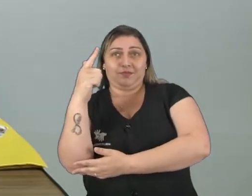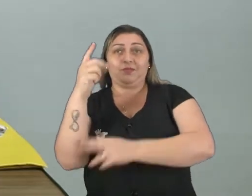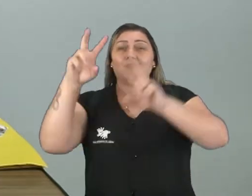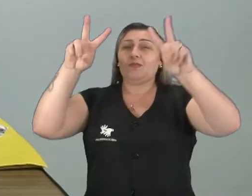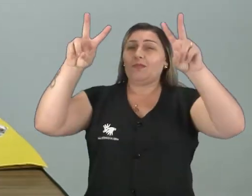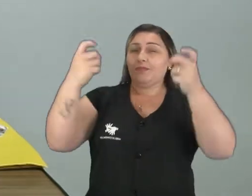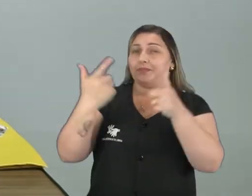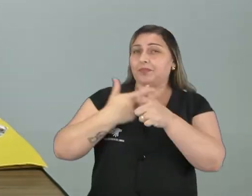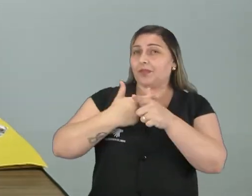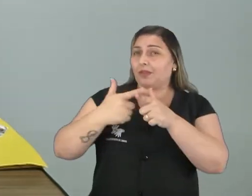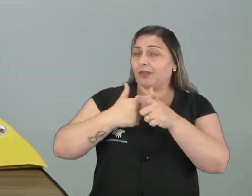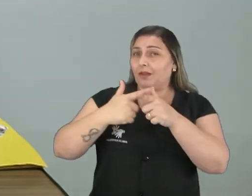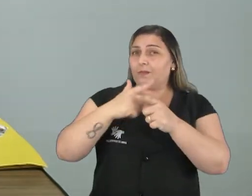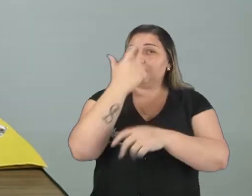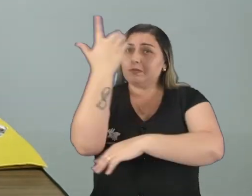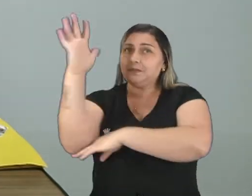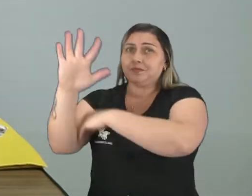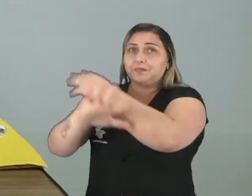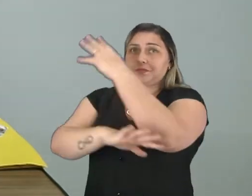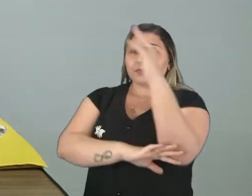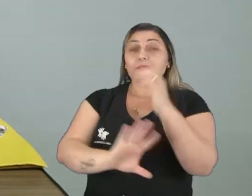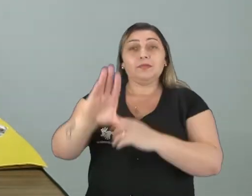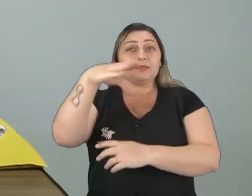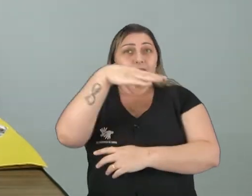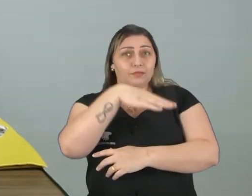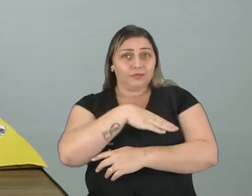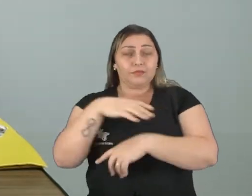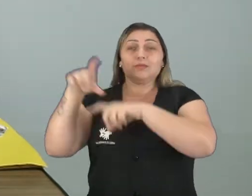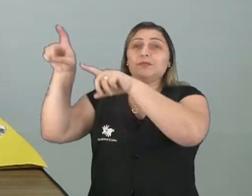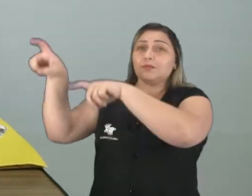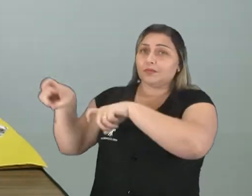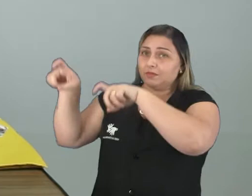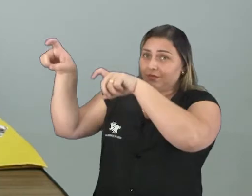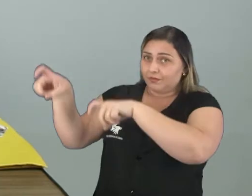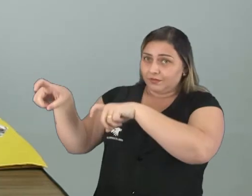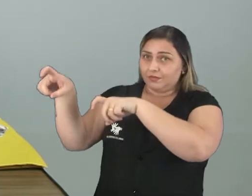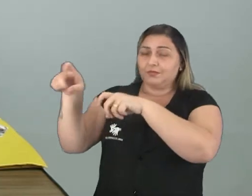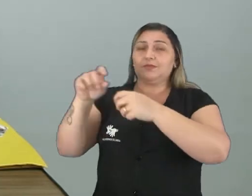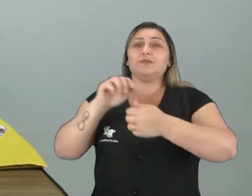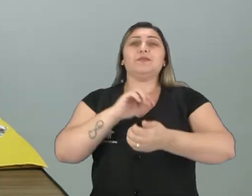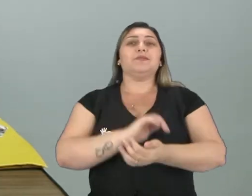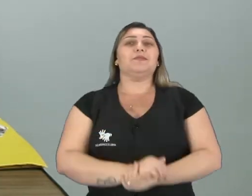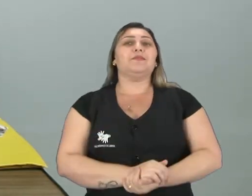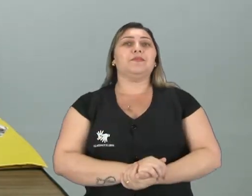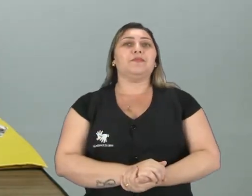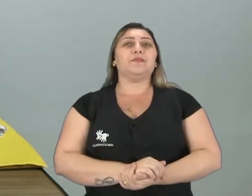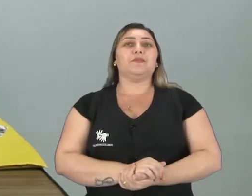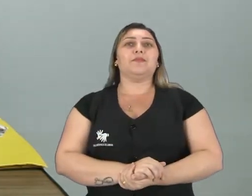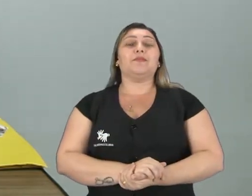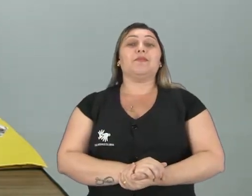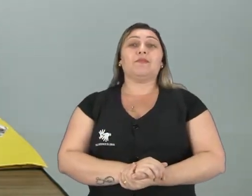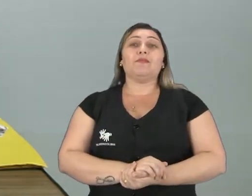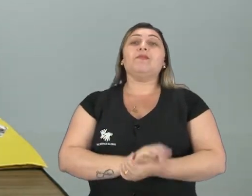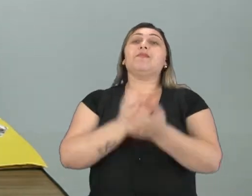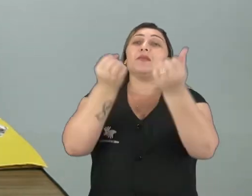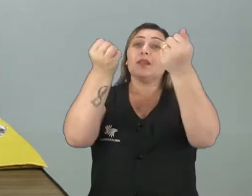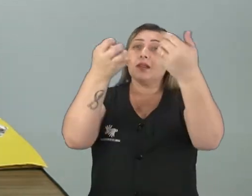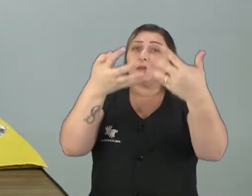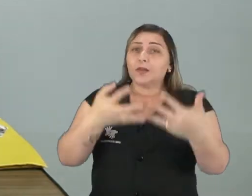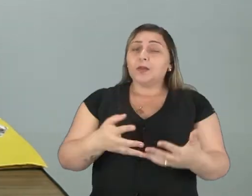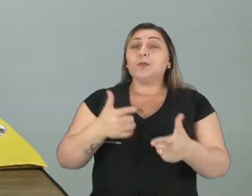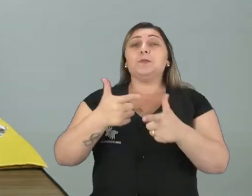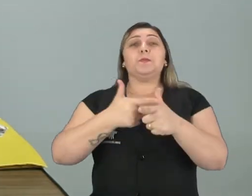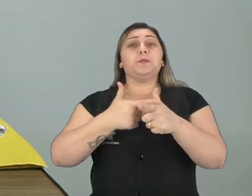o tema Problemas Ambientais na cidade e no campo. Estamos enfatizando